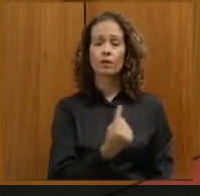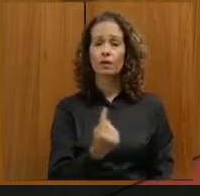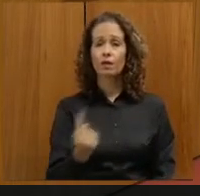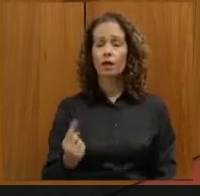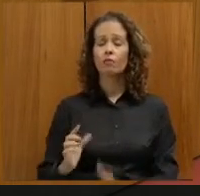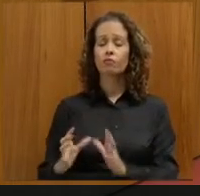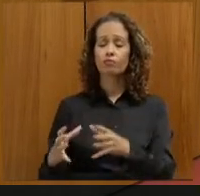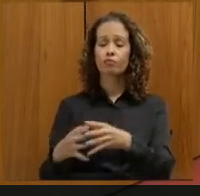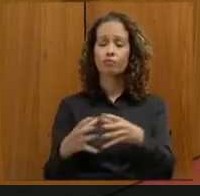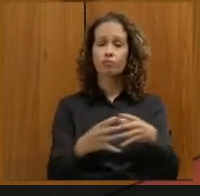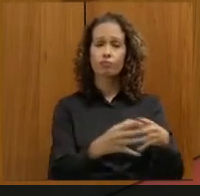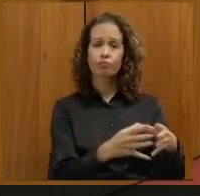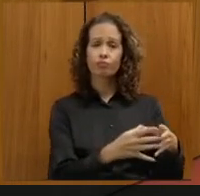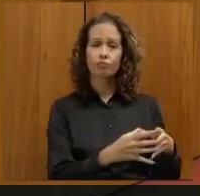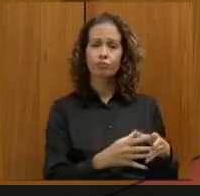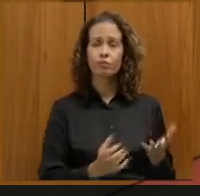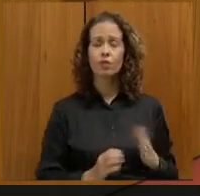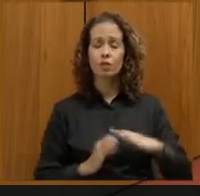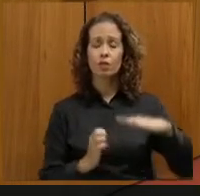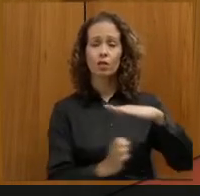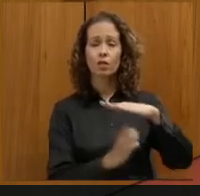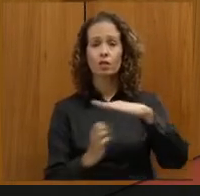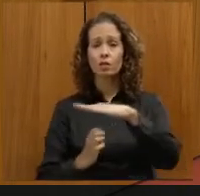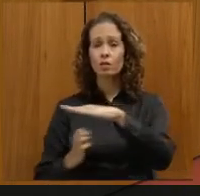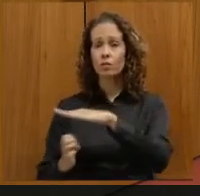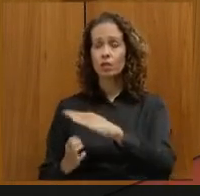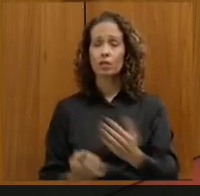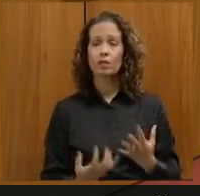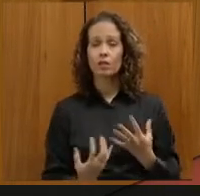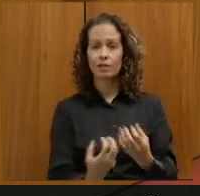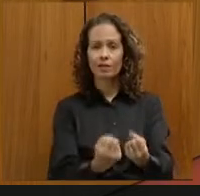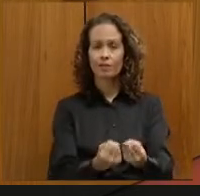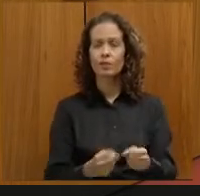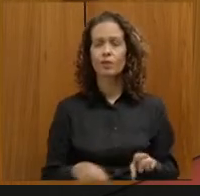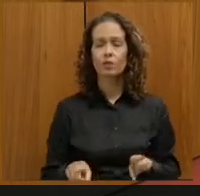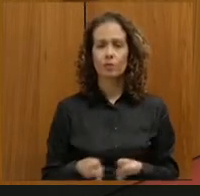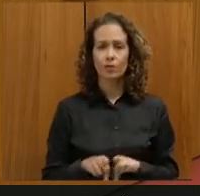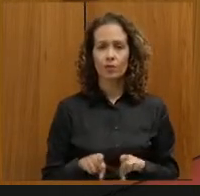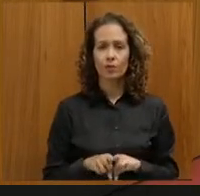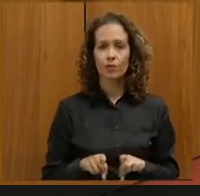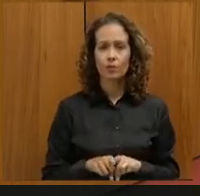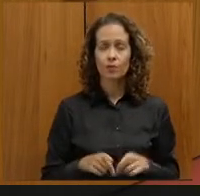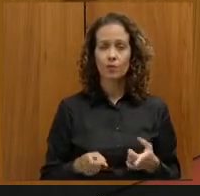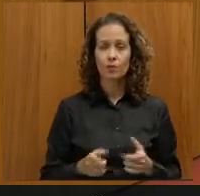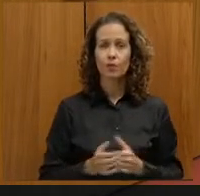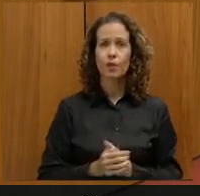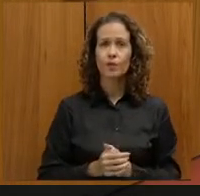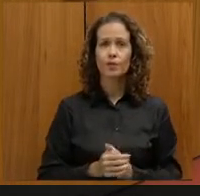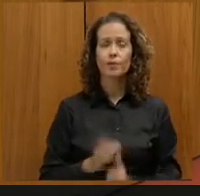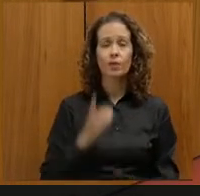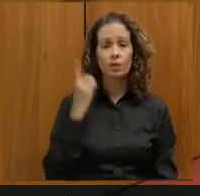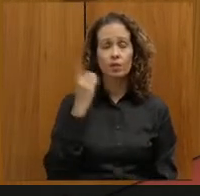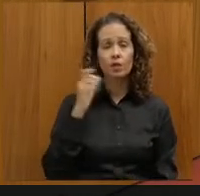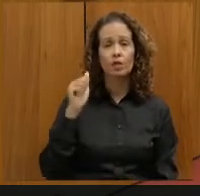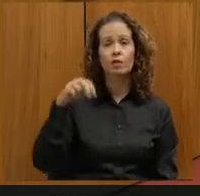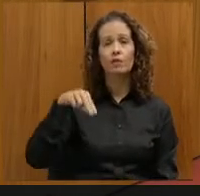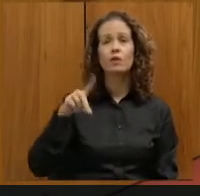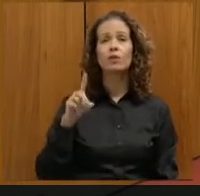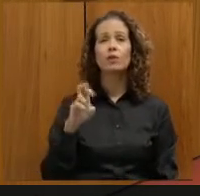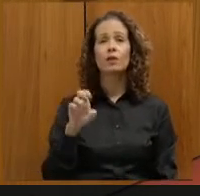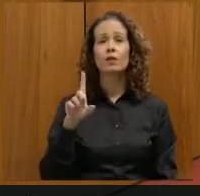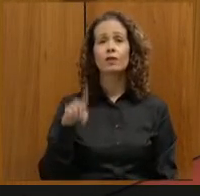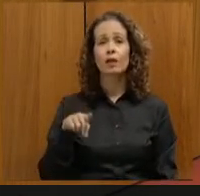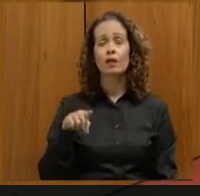desses setores e empresas beneficiadas o autor é o deputado André Quintão